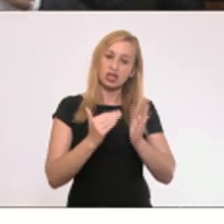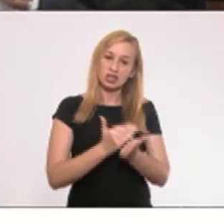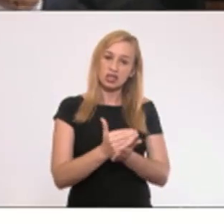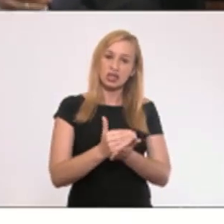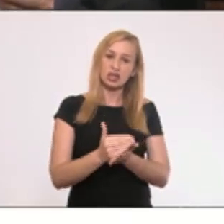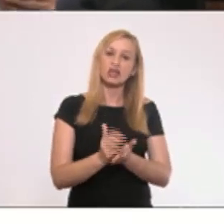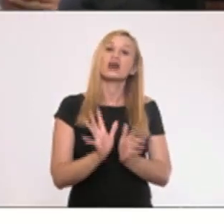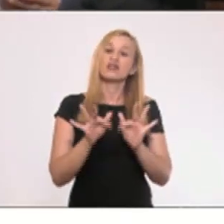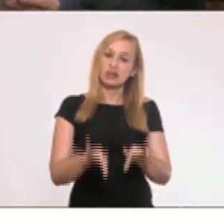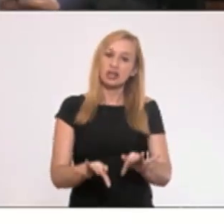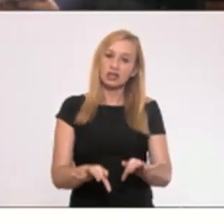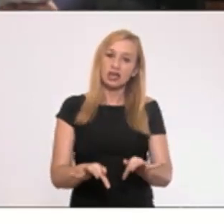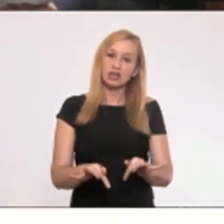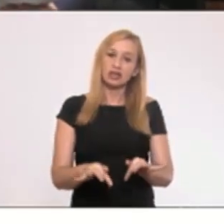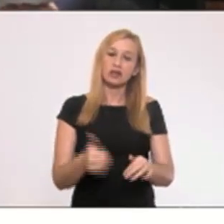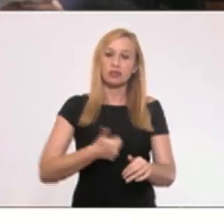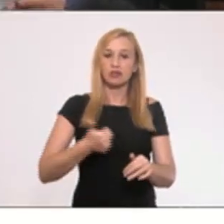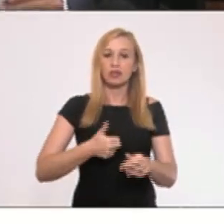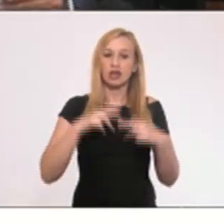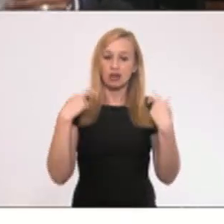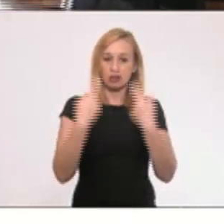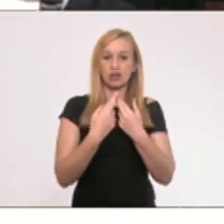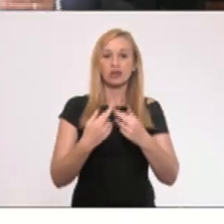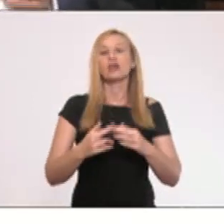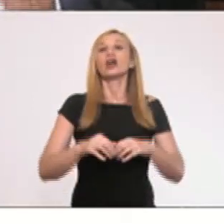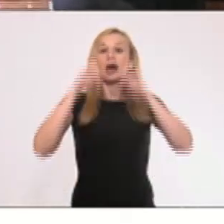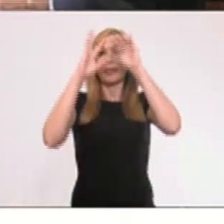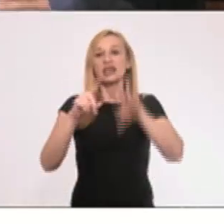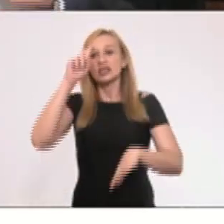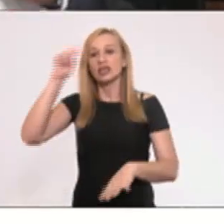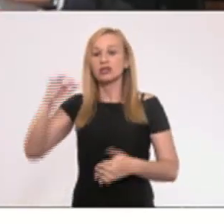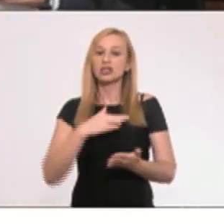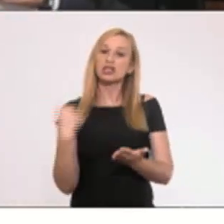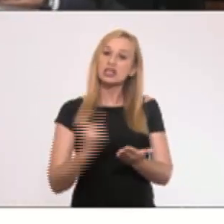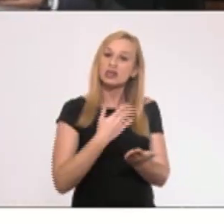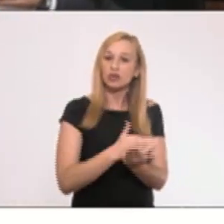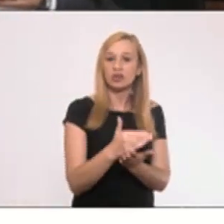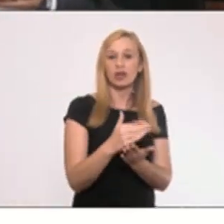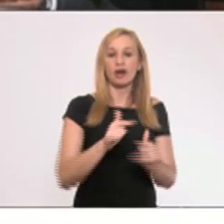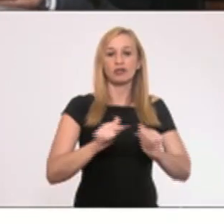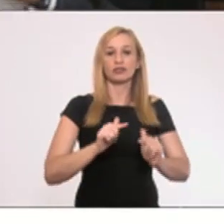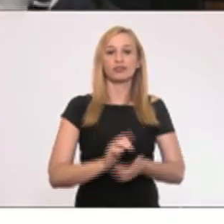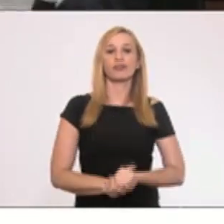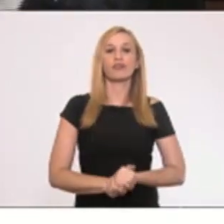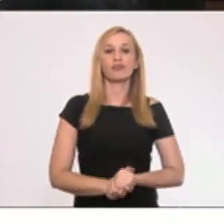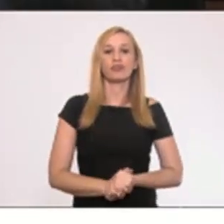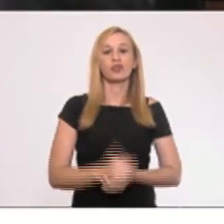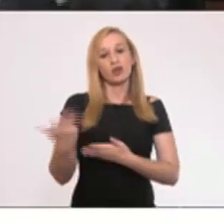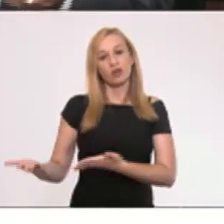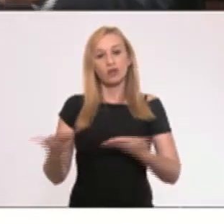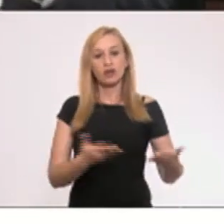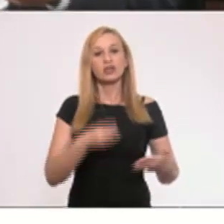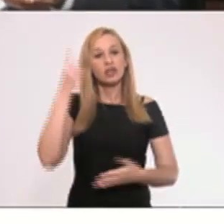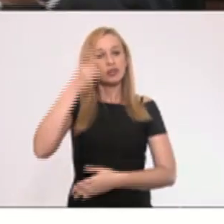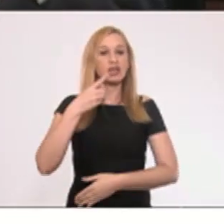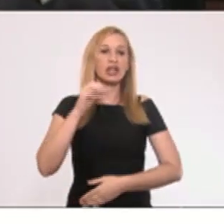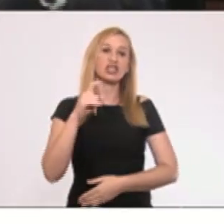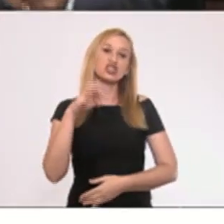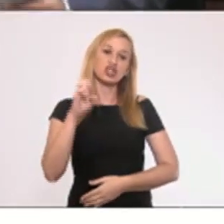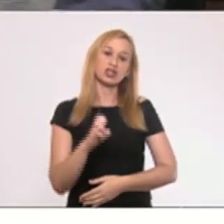Está encerrada a presente sessão. Havendo número legal sob a proteção de Deus, iniciamos o nosso trabalho. A presidência convida o deputado